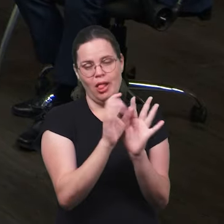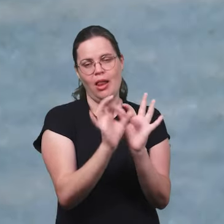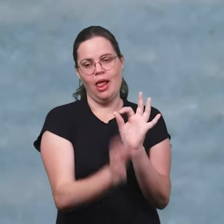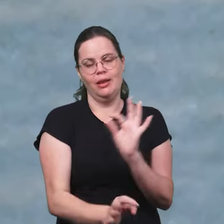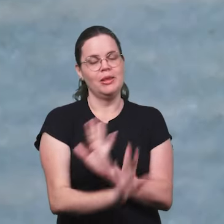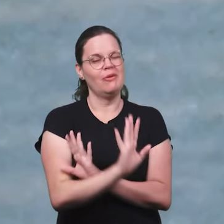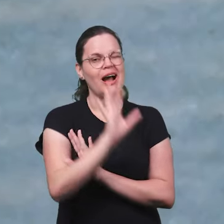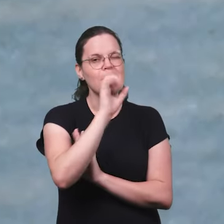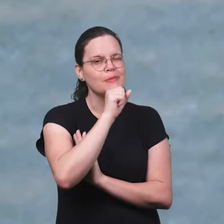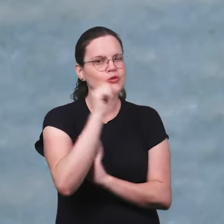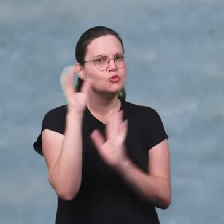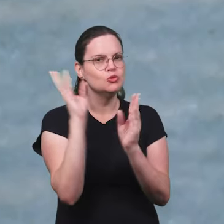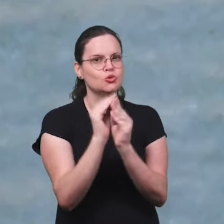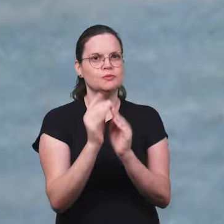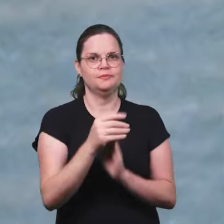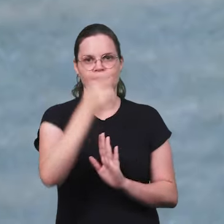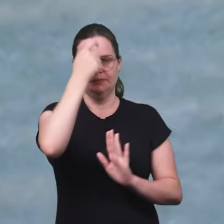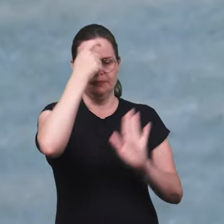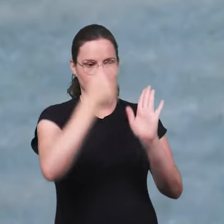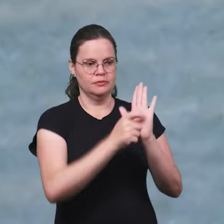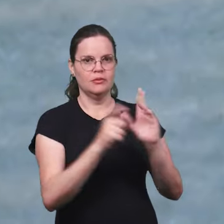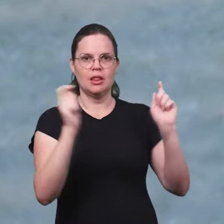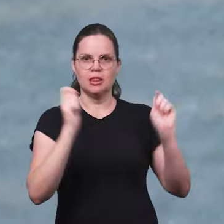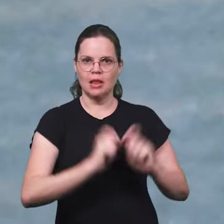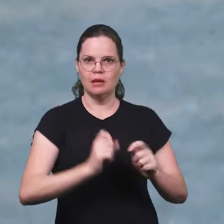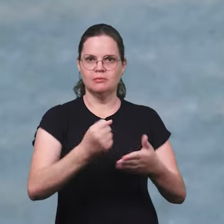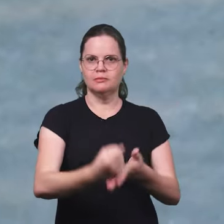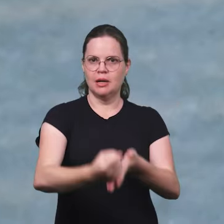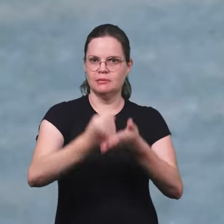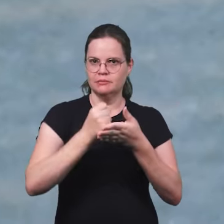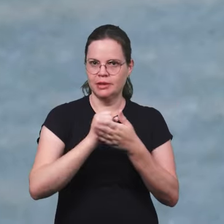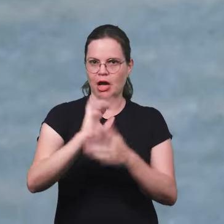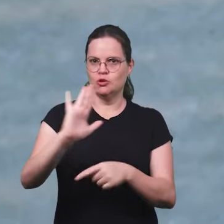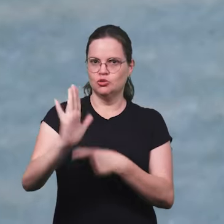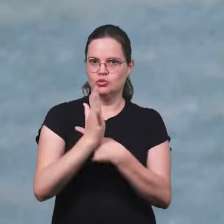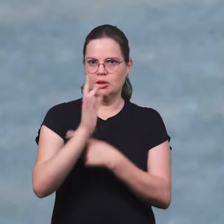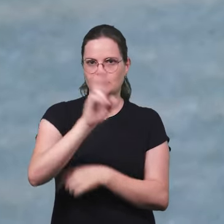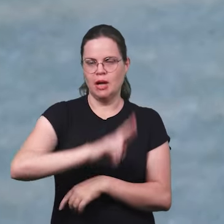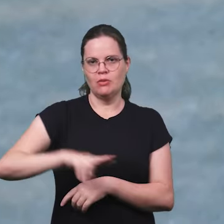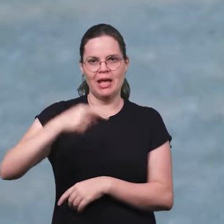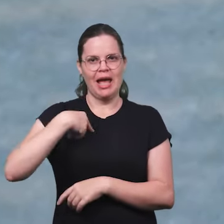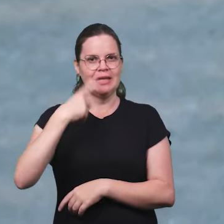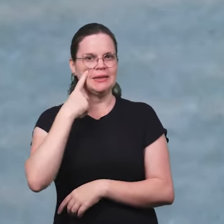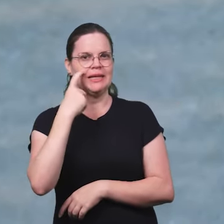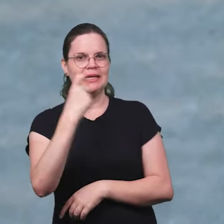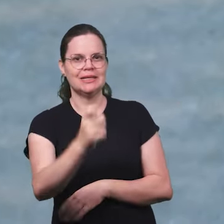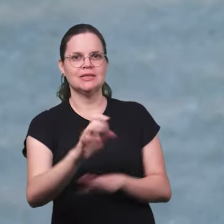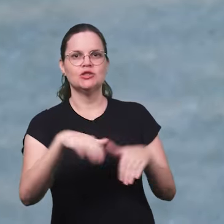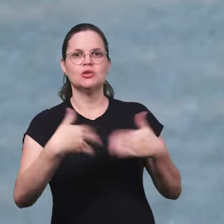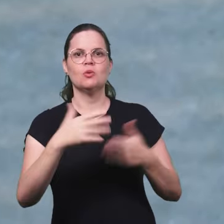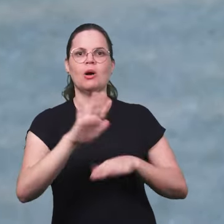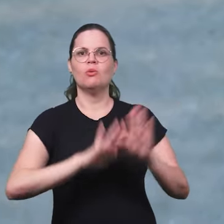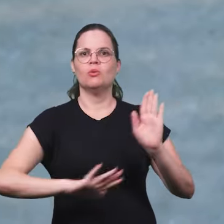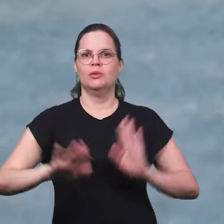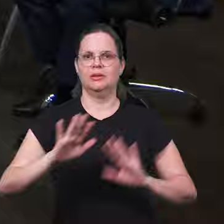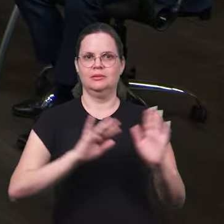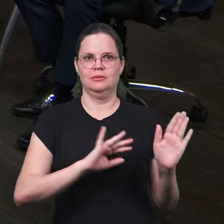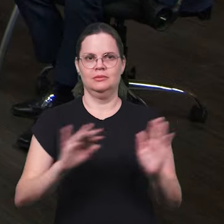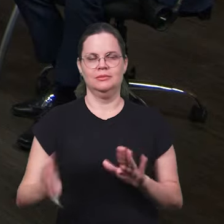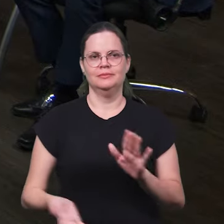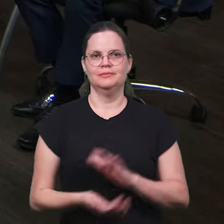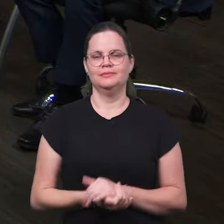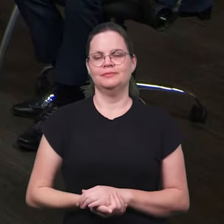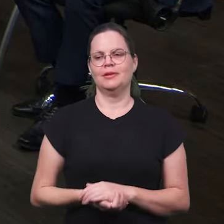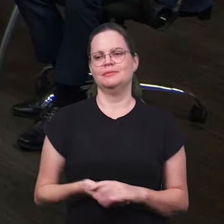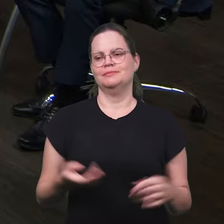Certo. Inteligência artificial é um recurso que pode ser utilizado, é interessante e com quais cuidados? Perfeito,